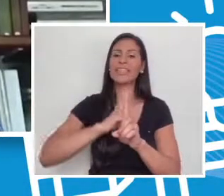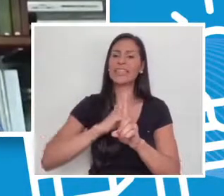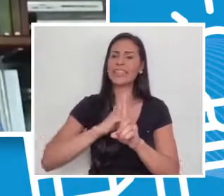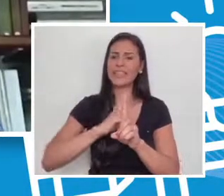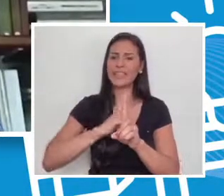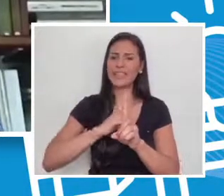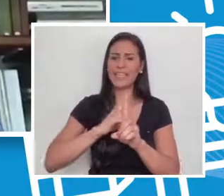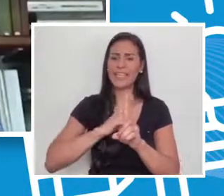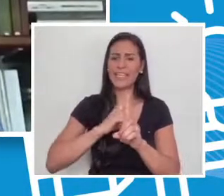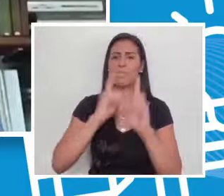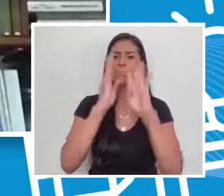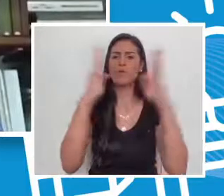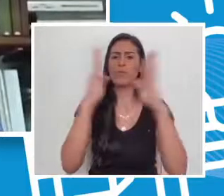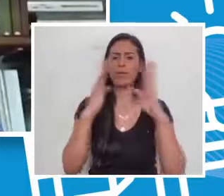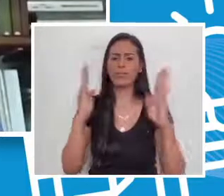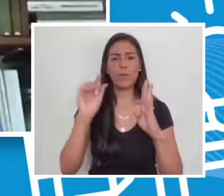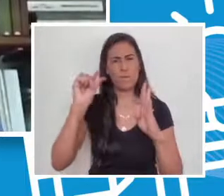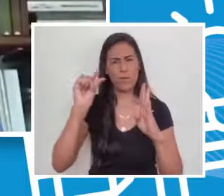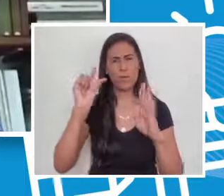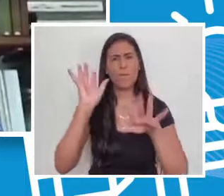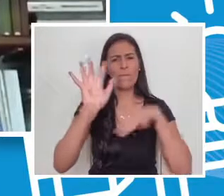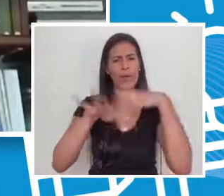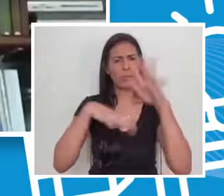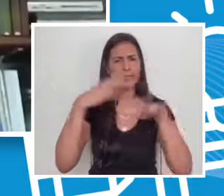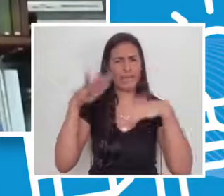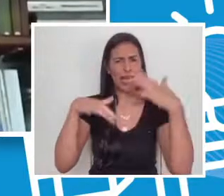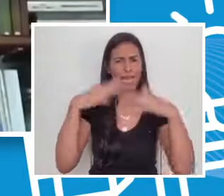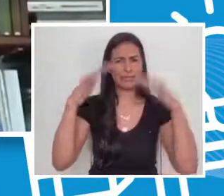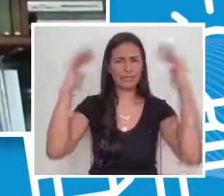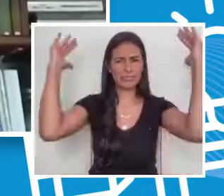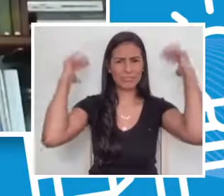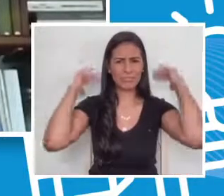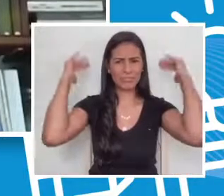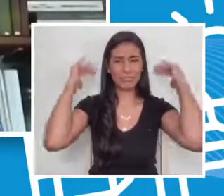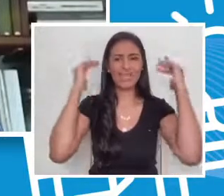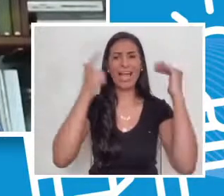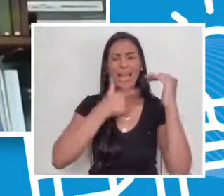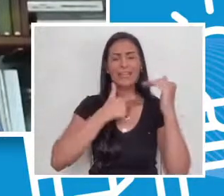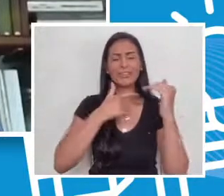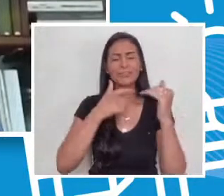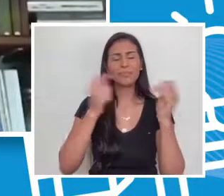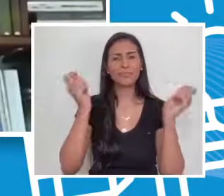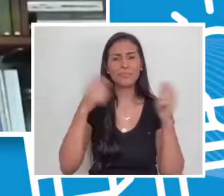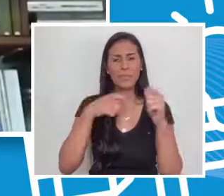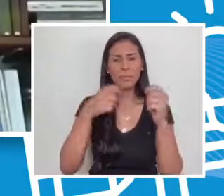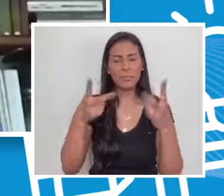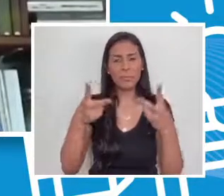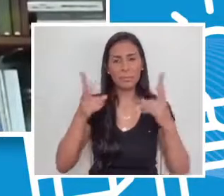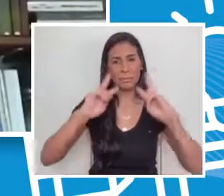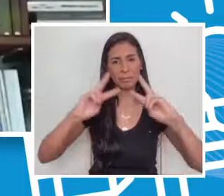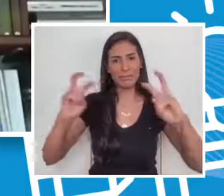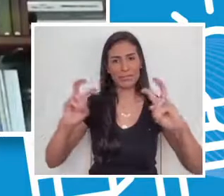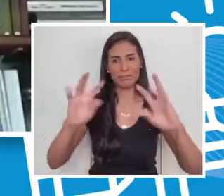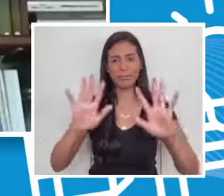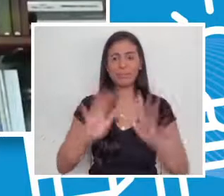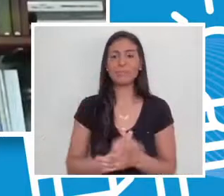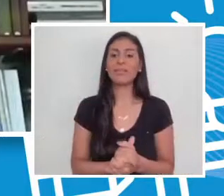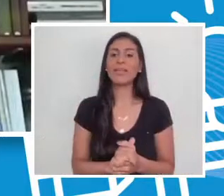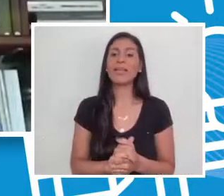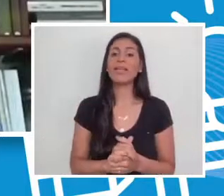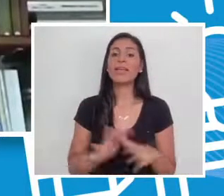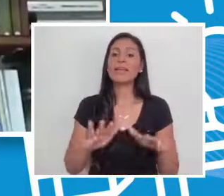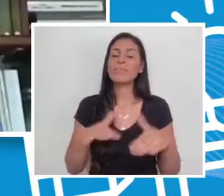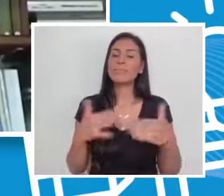minha biblioteca. Então, com isso, acho que vocês me identificam. E eu vou, de